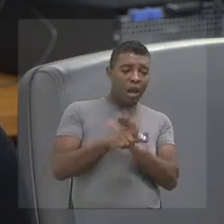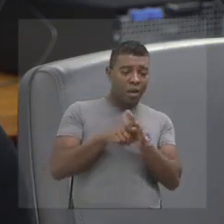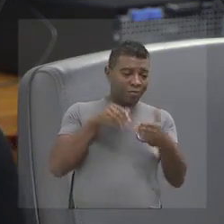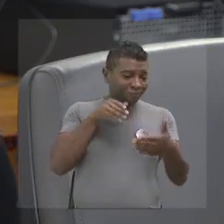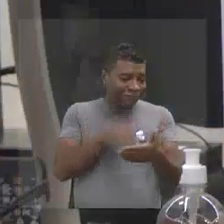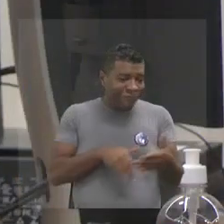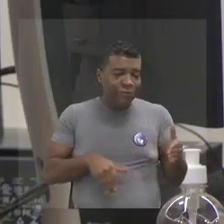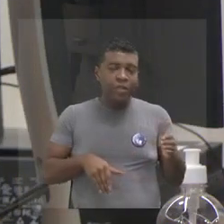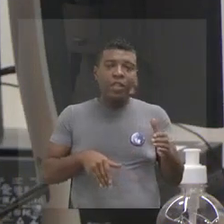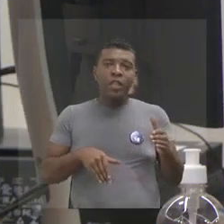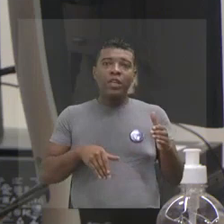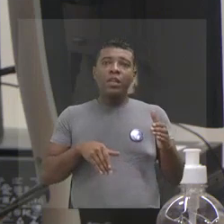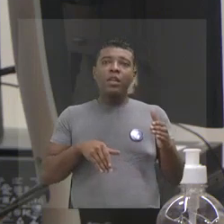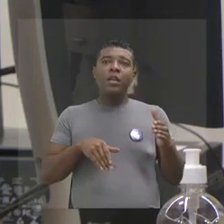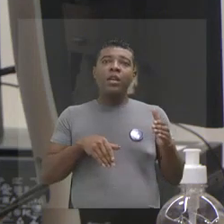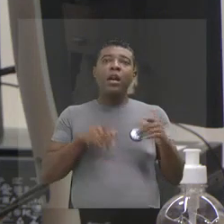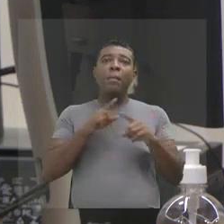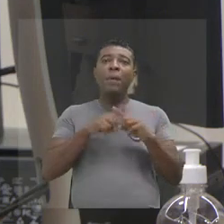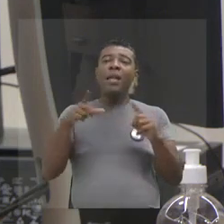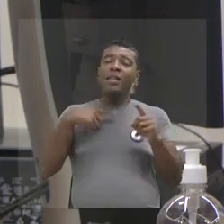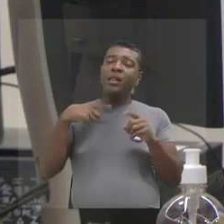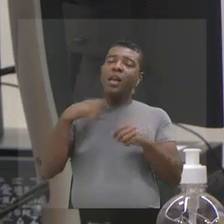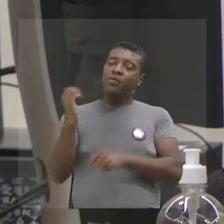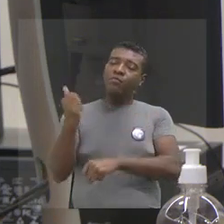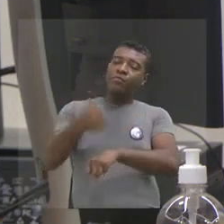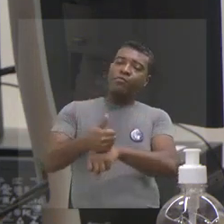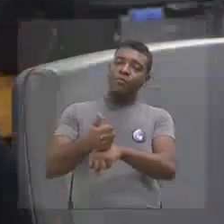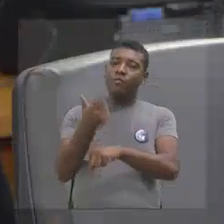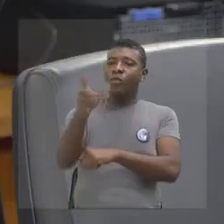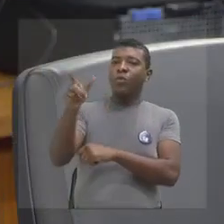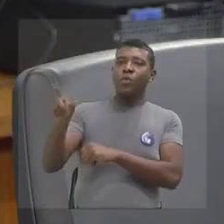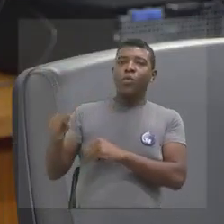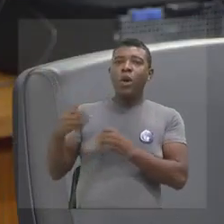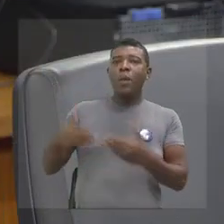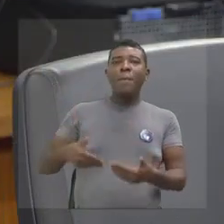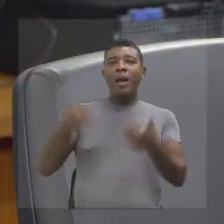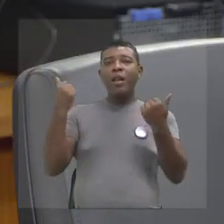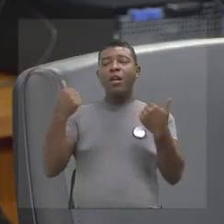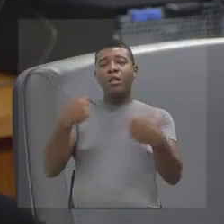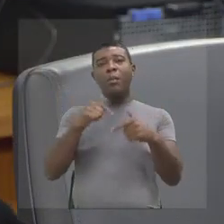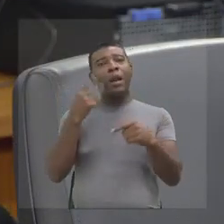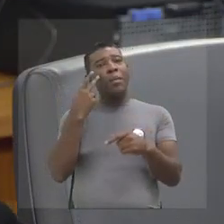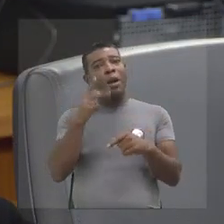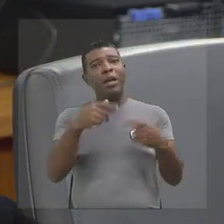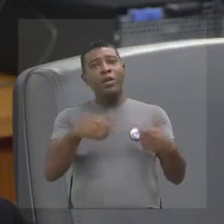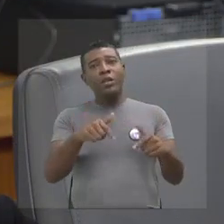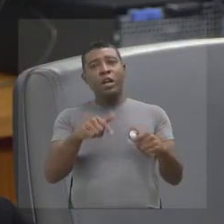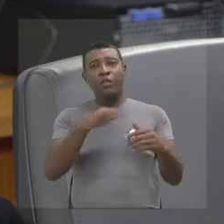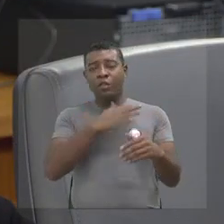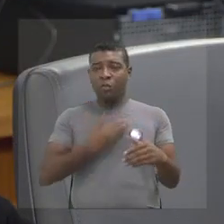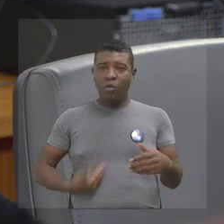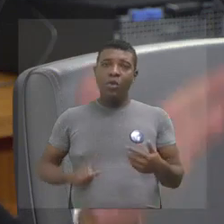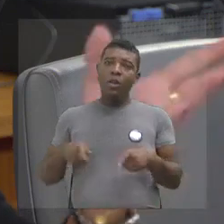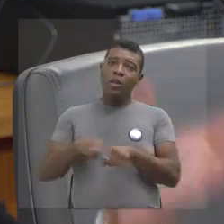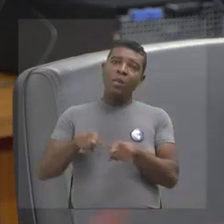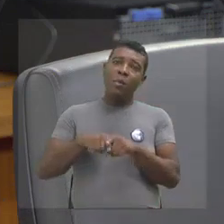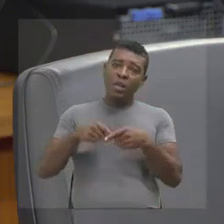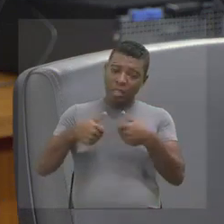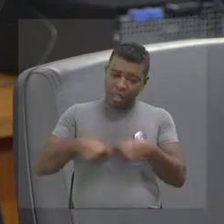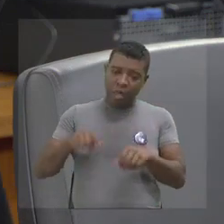a gente tem buscado né soluções alternativas para melhor prestação de serviço público e também estamos buscando e